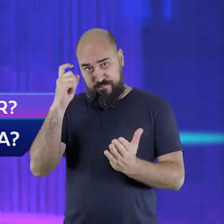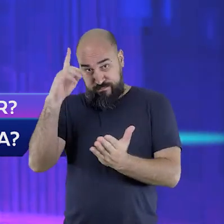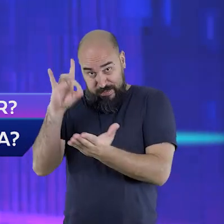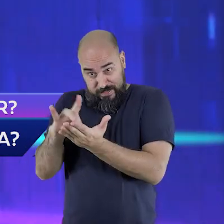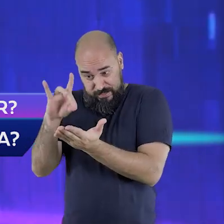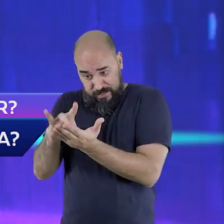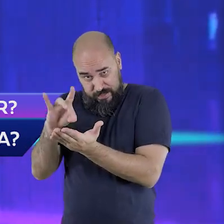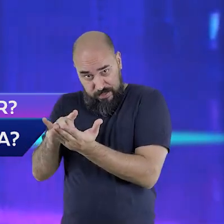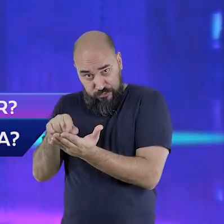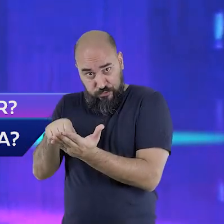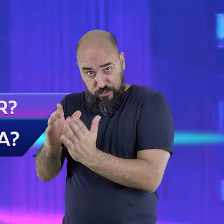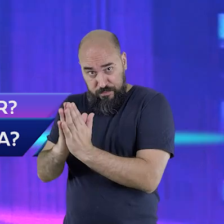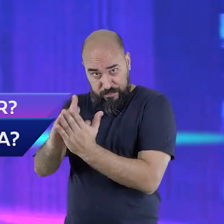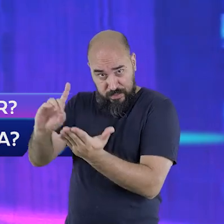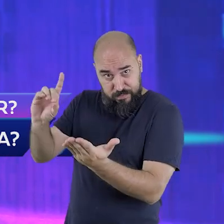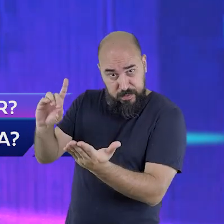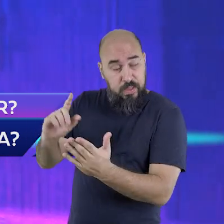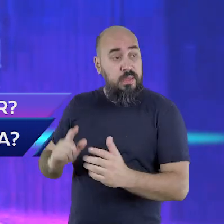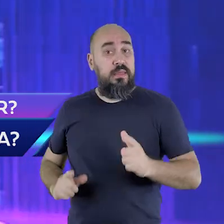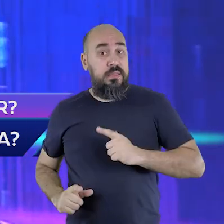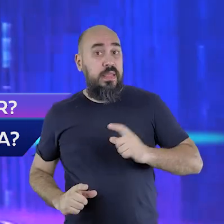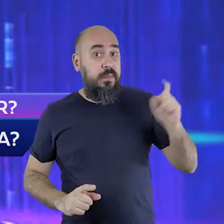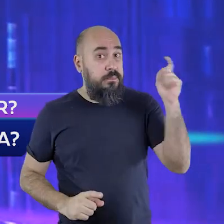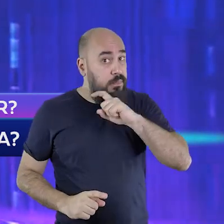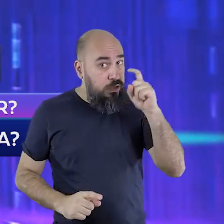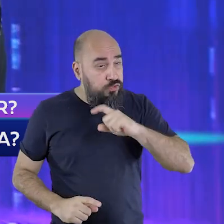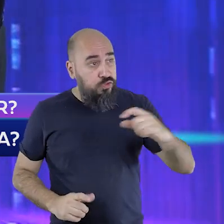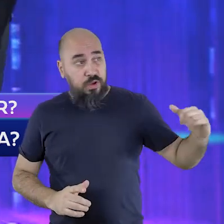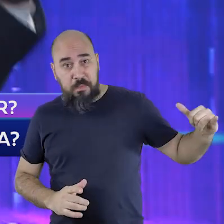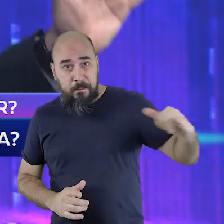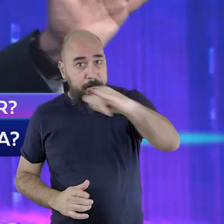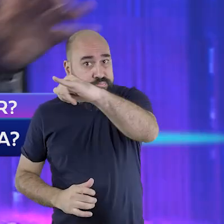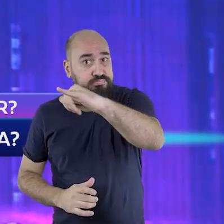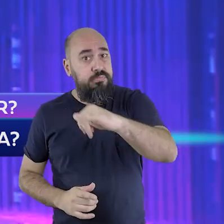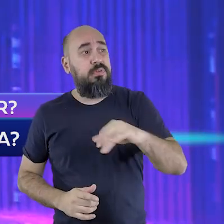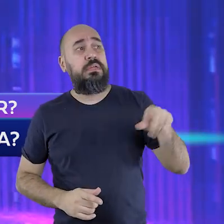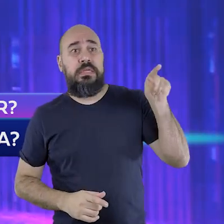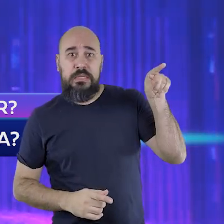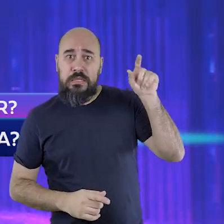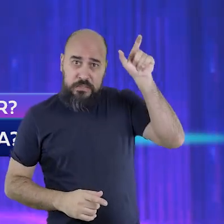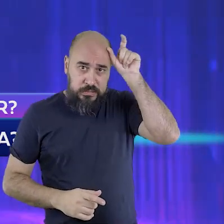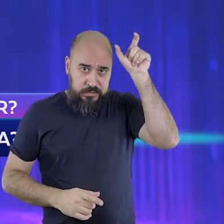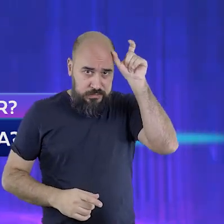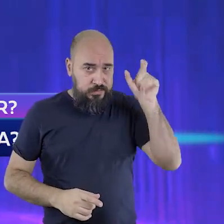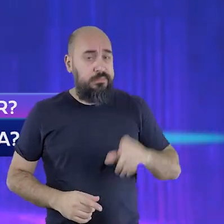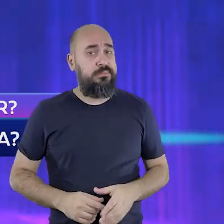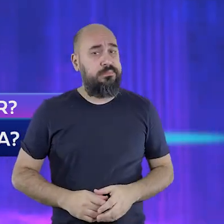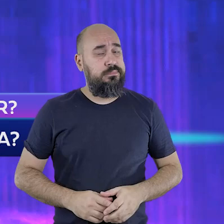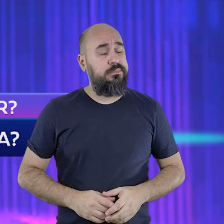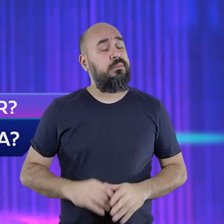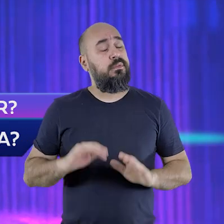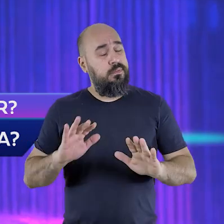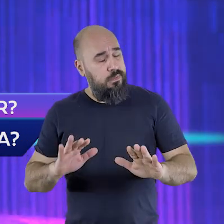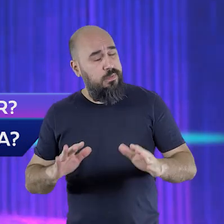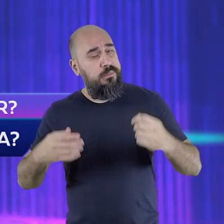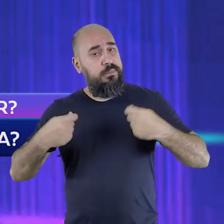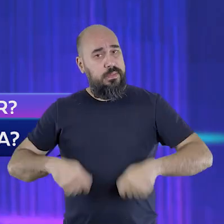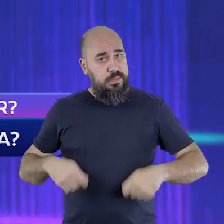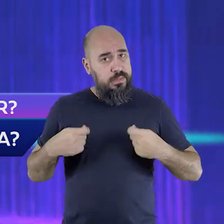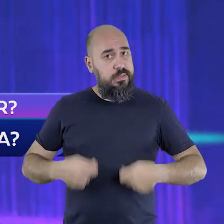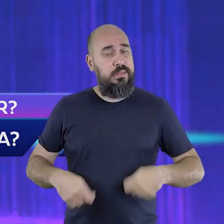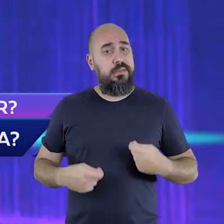a palavra de Deus e a palavra do engano. E diante dessas muitas vozes, precisamos